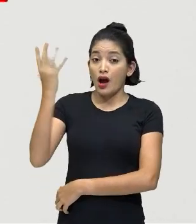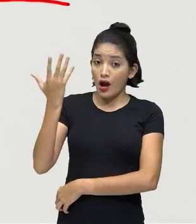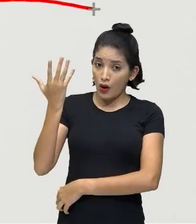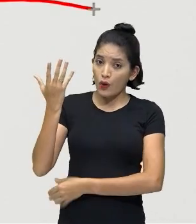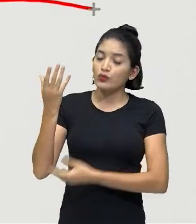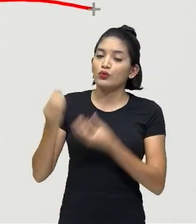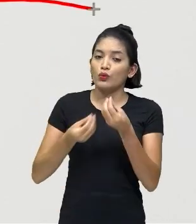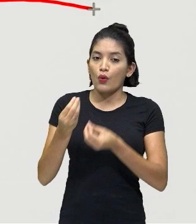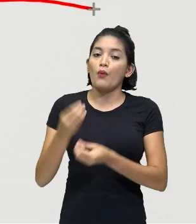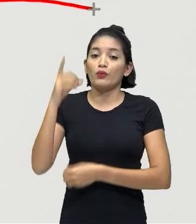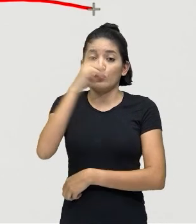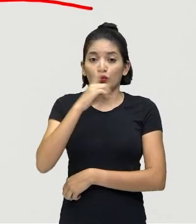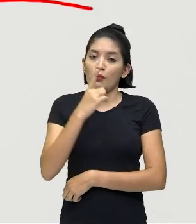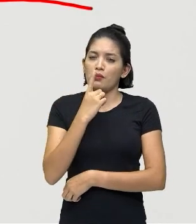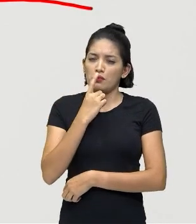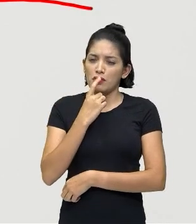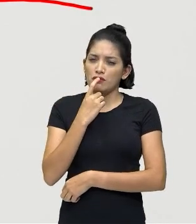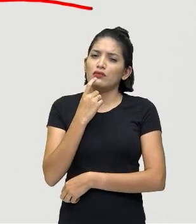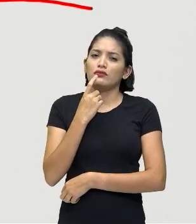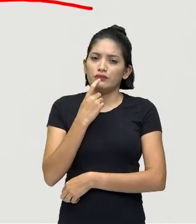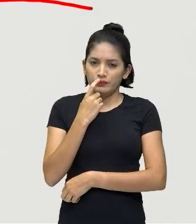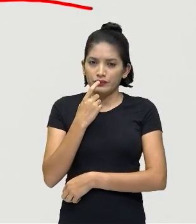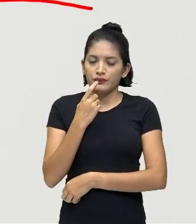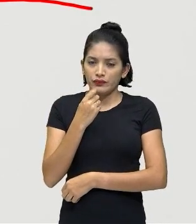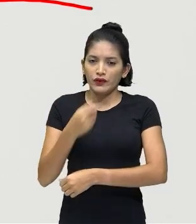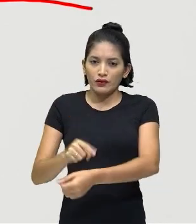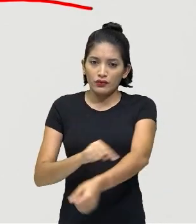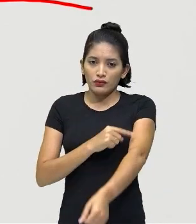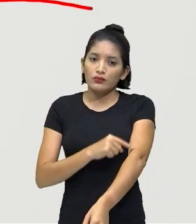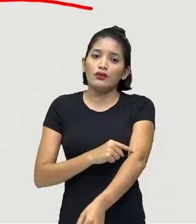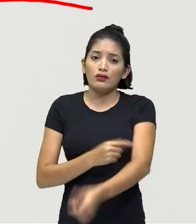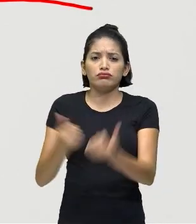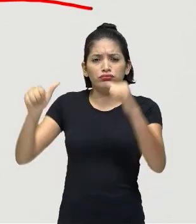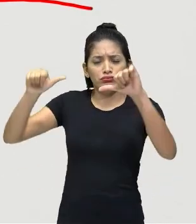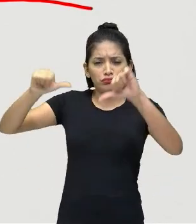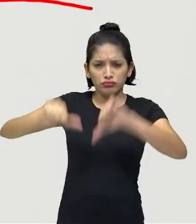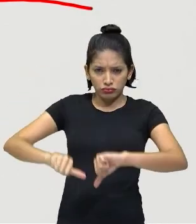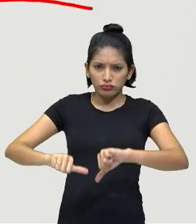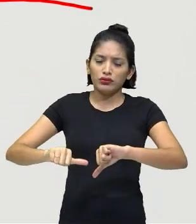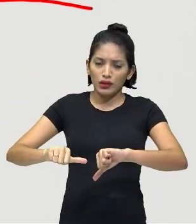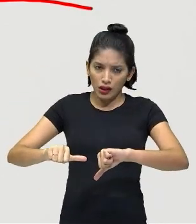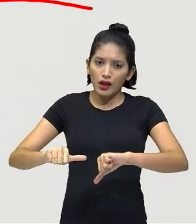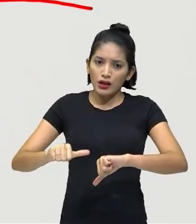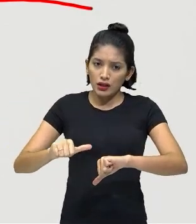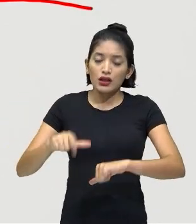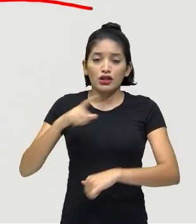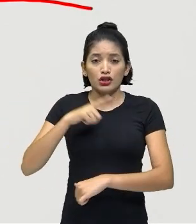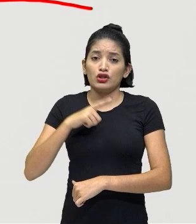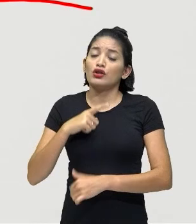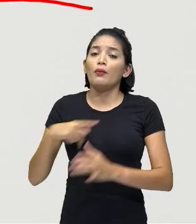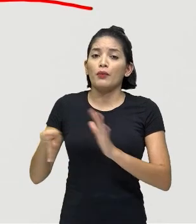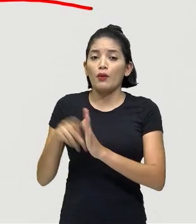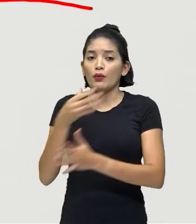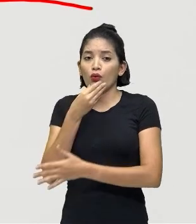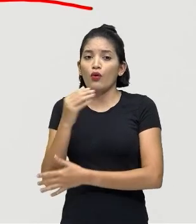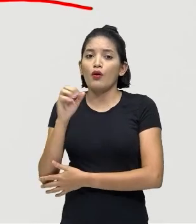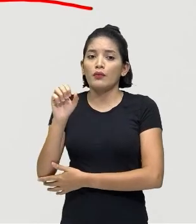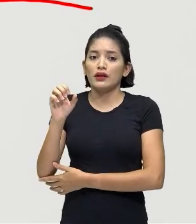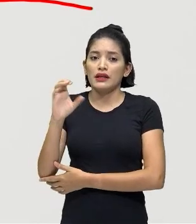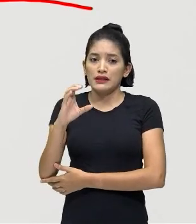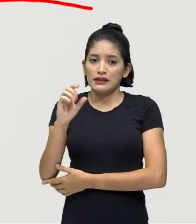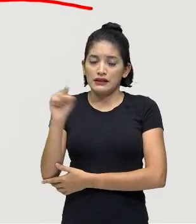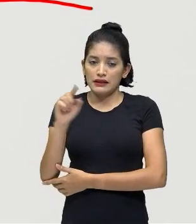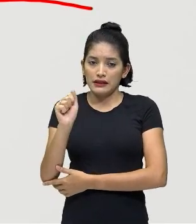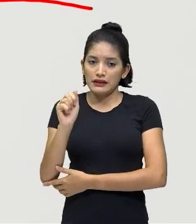conhecido como Domingo Sangrento, acabou com a boa reputação que os súditos tinham sobre o czar. E aí